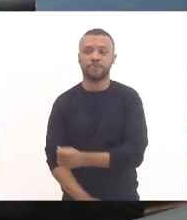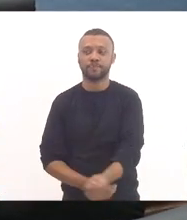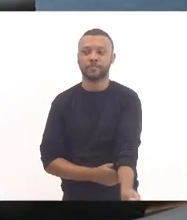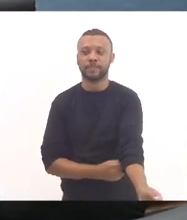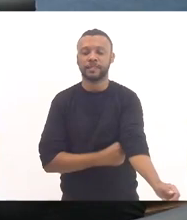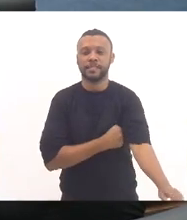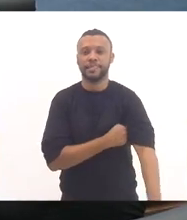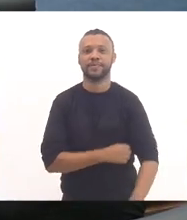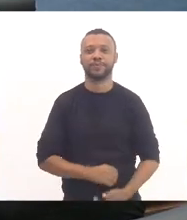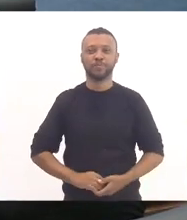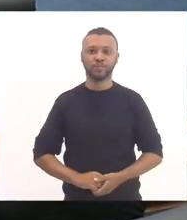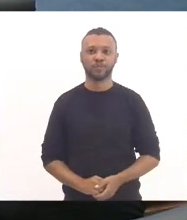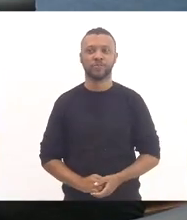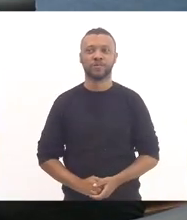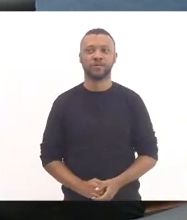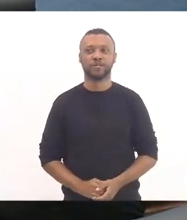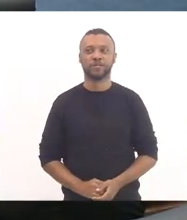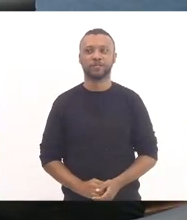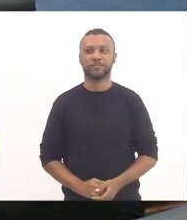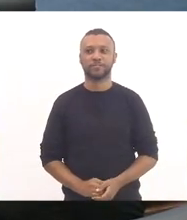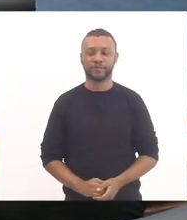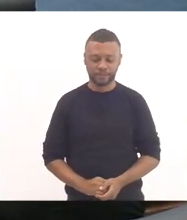E aí